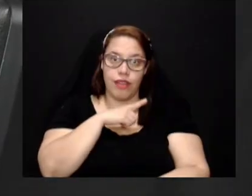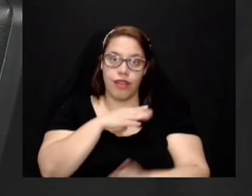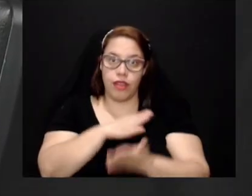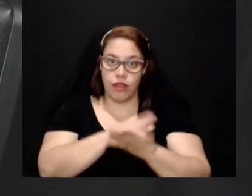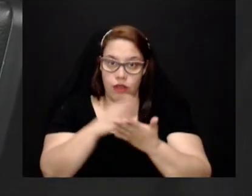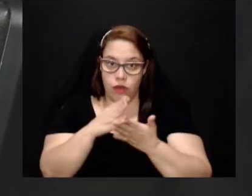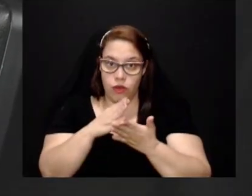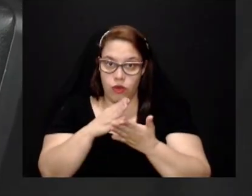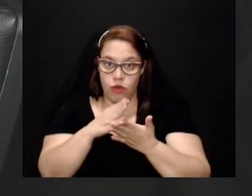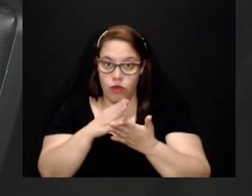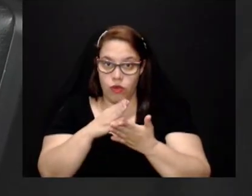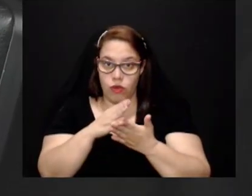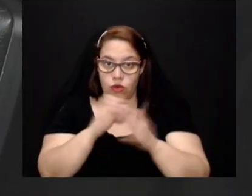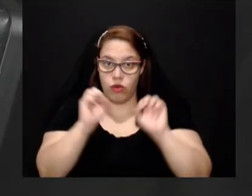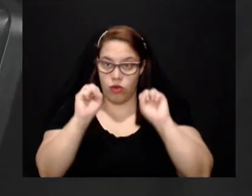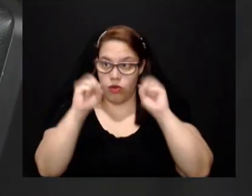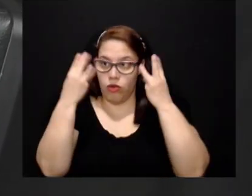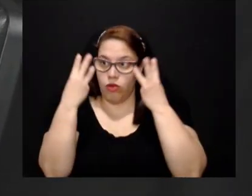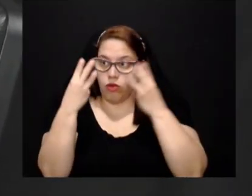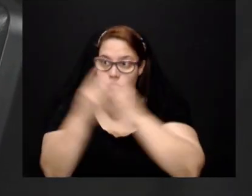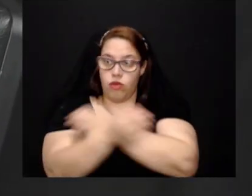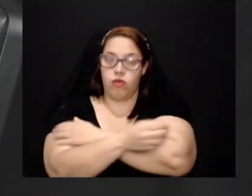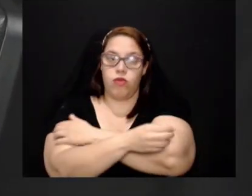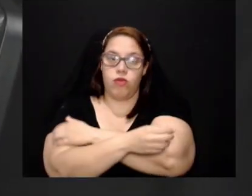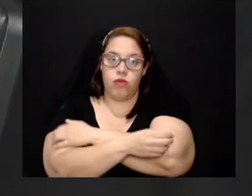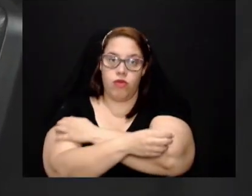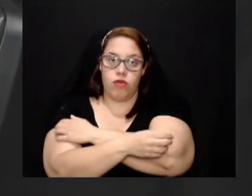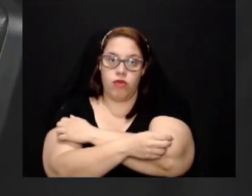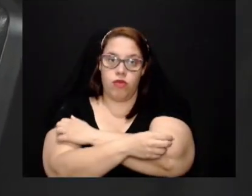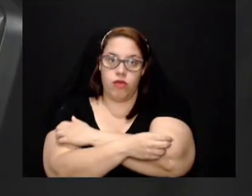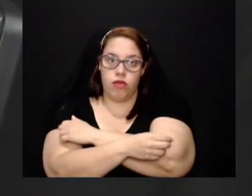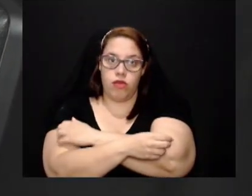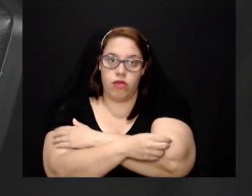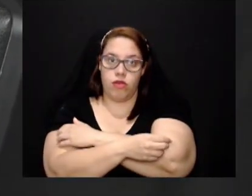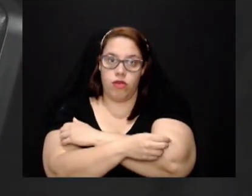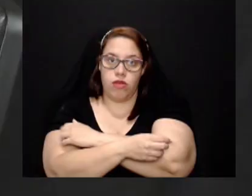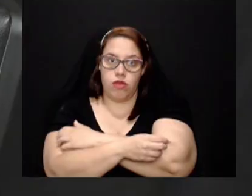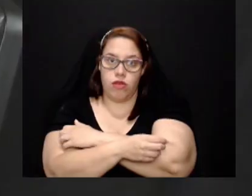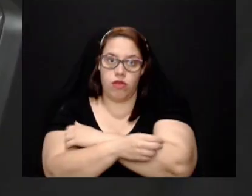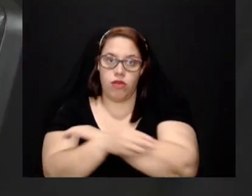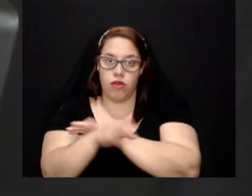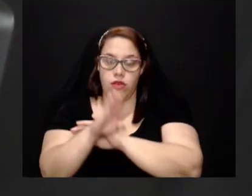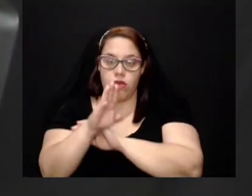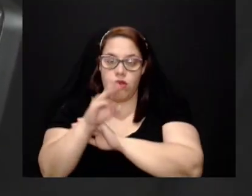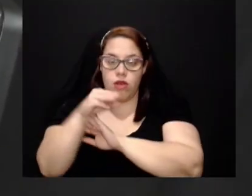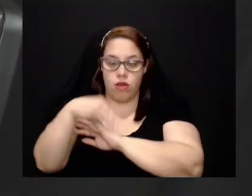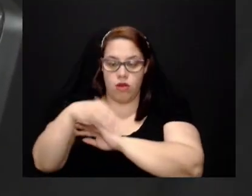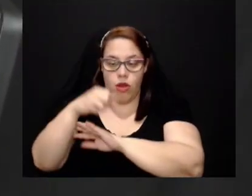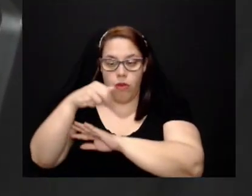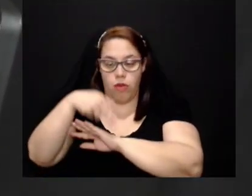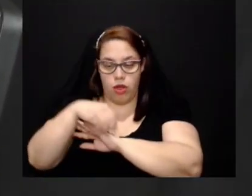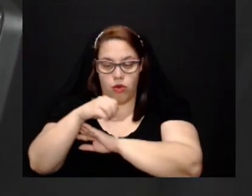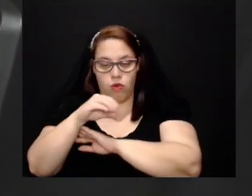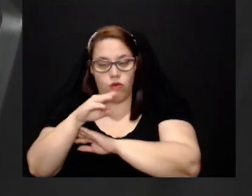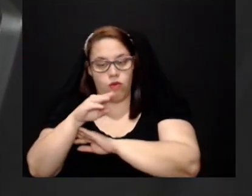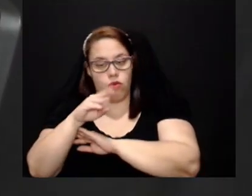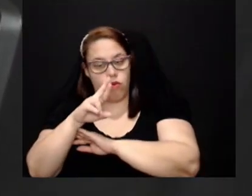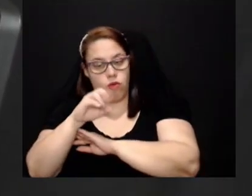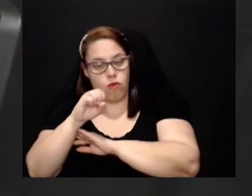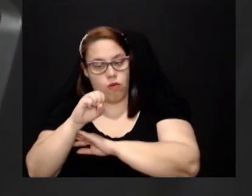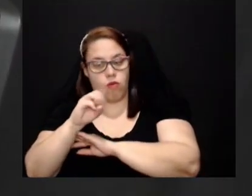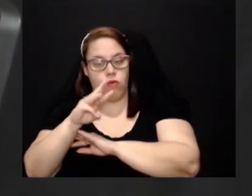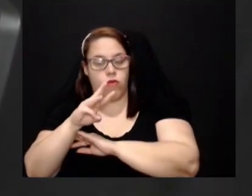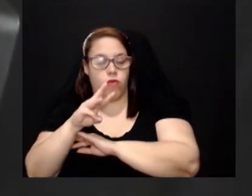do show e eu marquei aquela parte do Mano Brown falando liberdade de expressão. Então as meninas